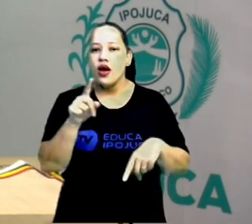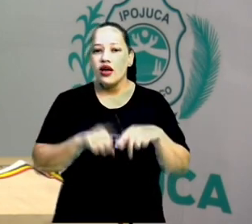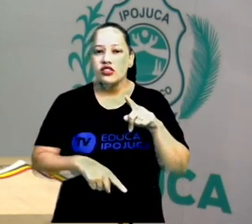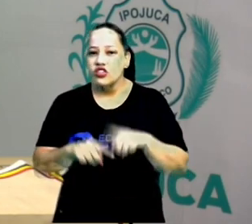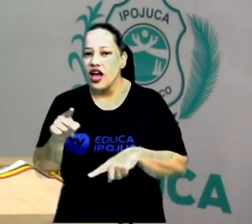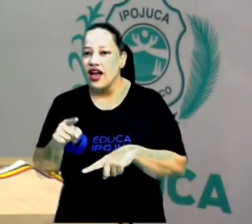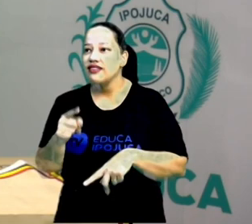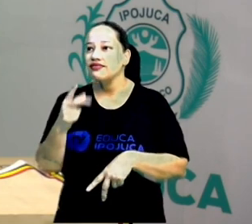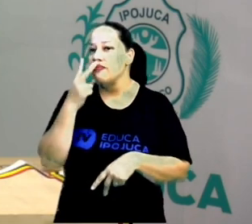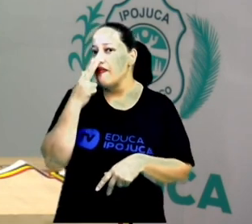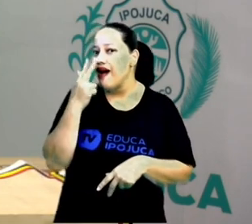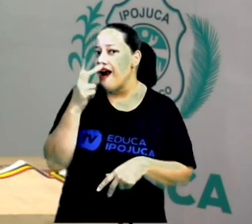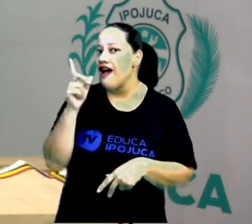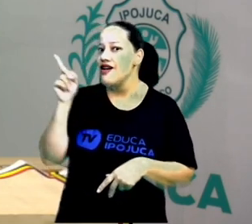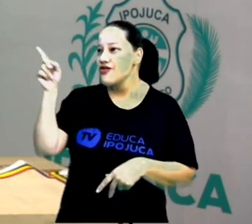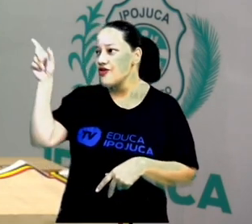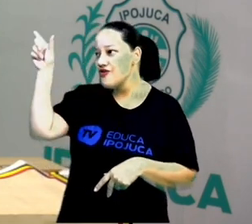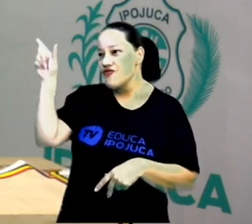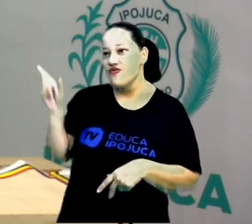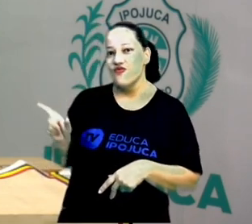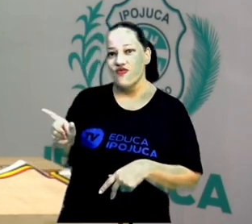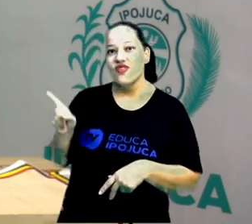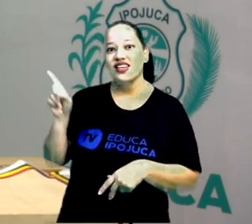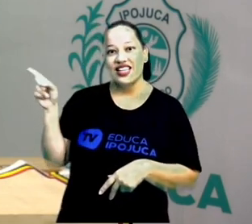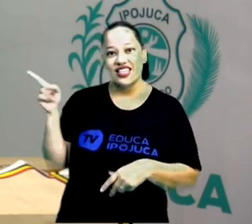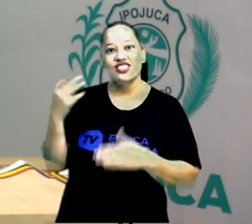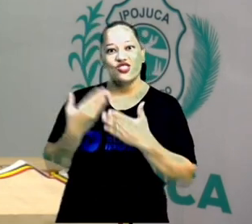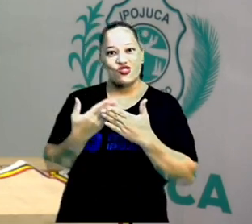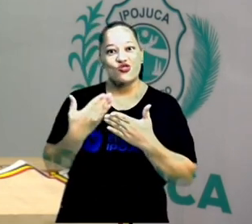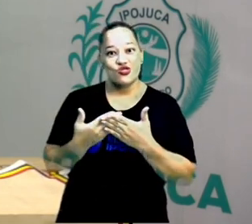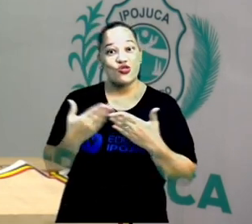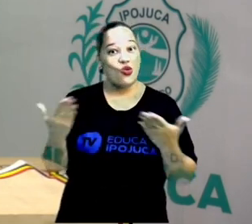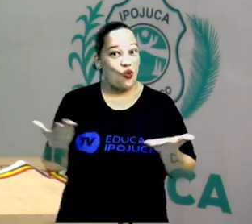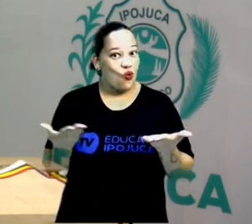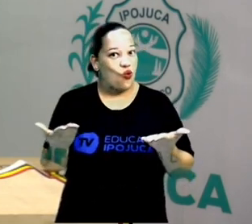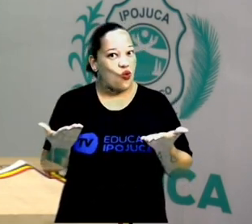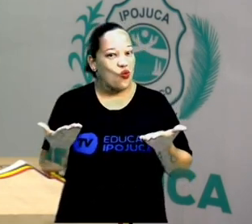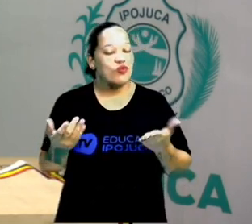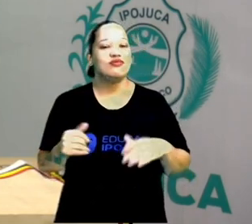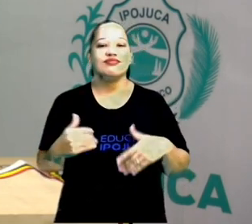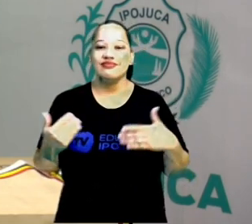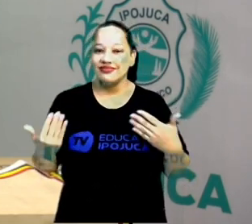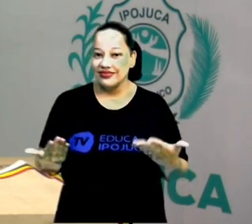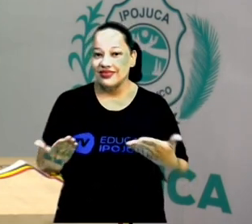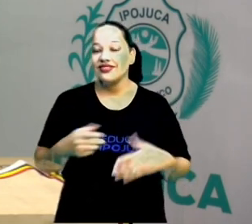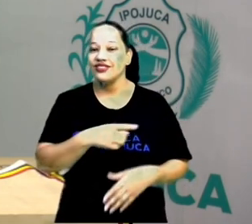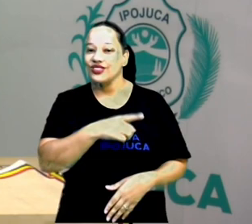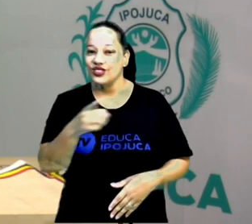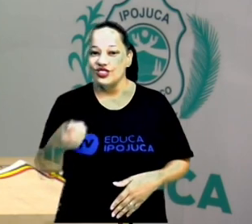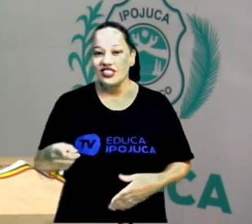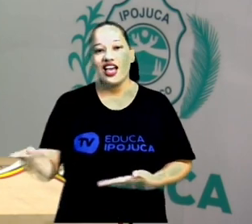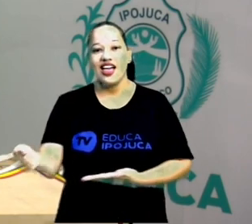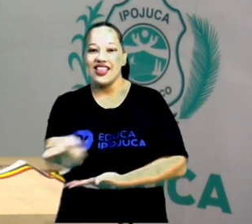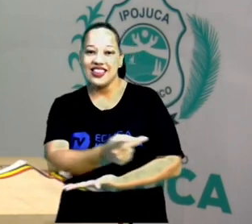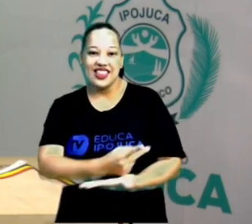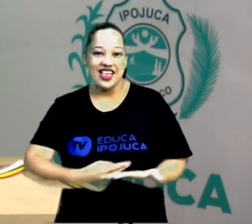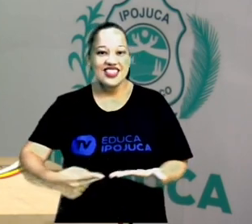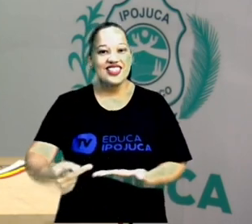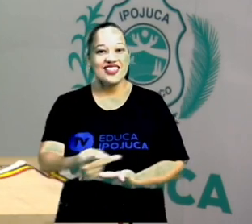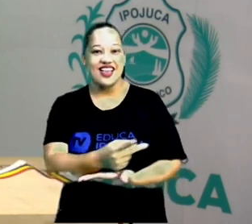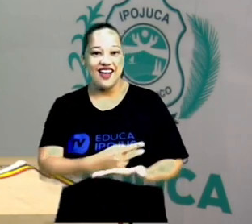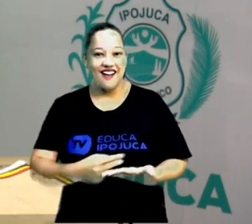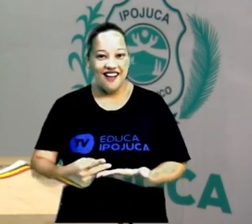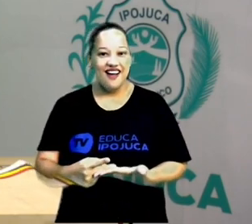estes sólidos geométricos que estudamos hoje. Vocês irão desenhá-los, tá